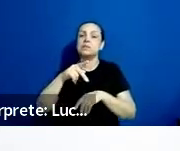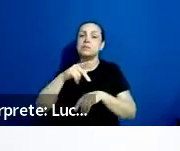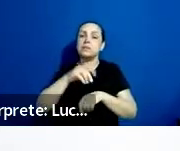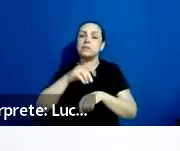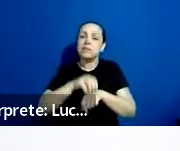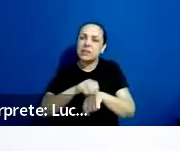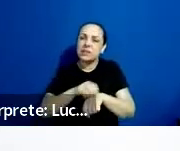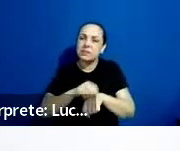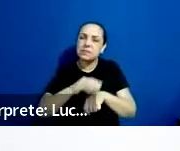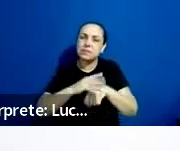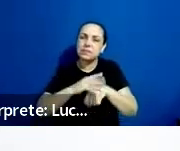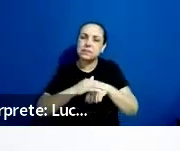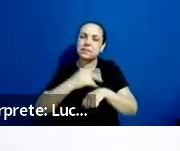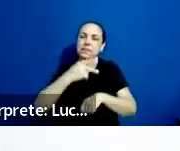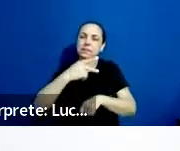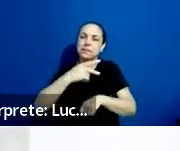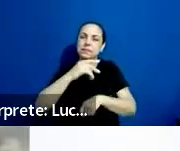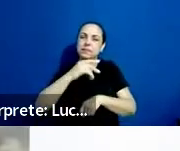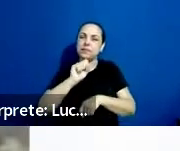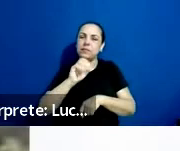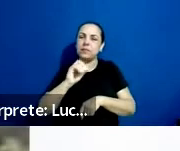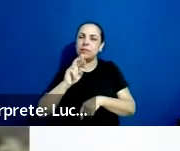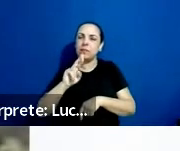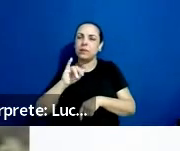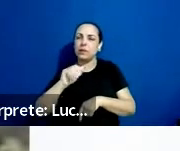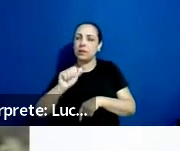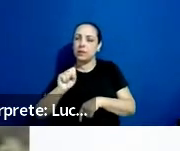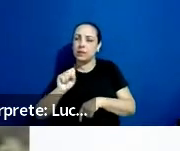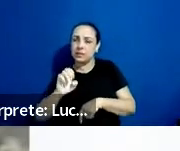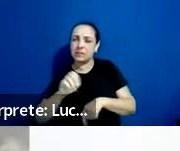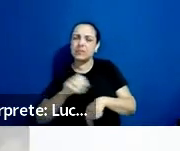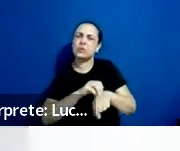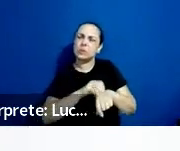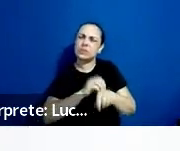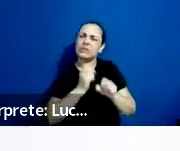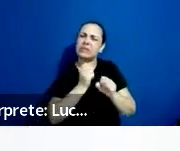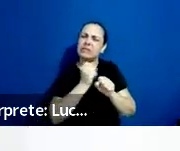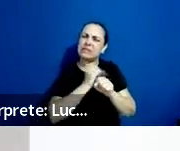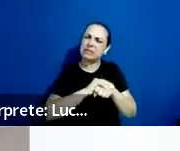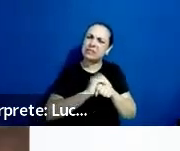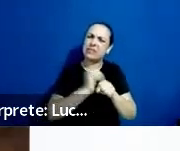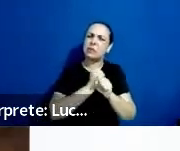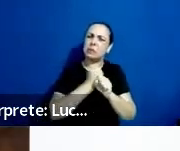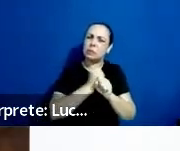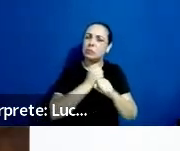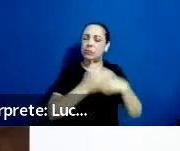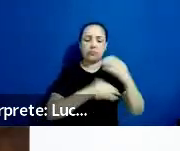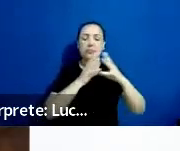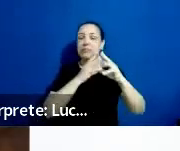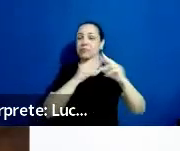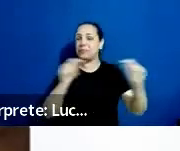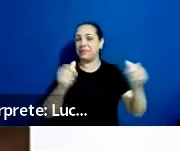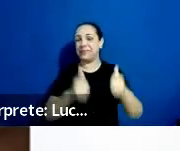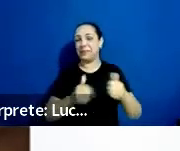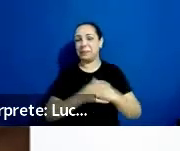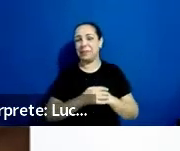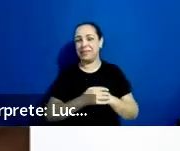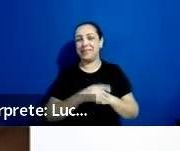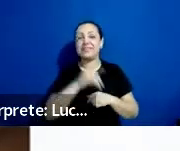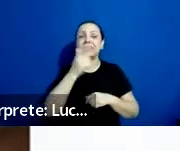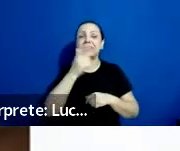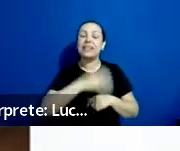senhor viveu aí muitos anos com essa doença de psoríase. Temos resultado na agricultura, temos resultado com